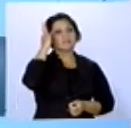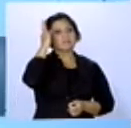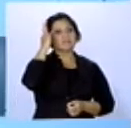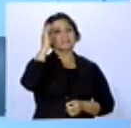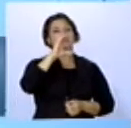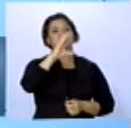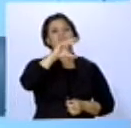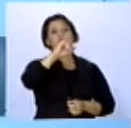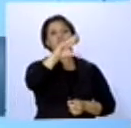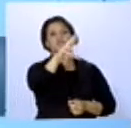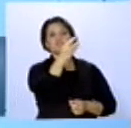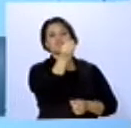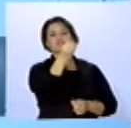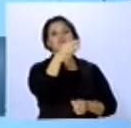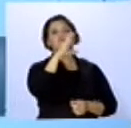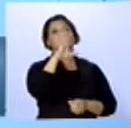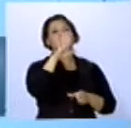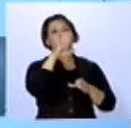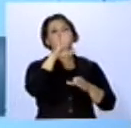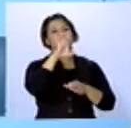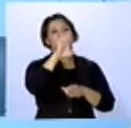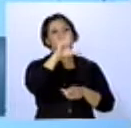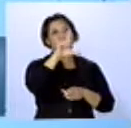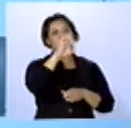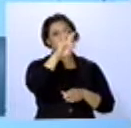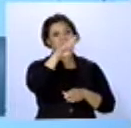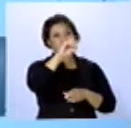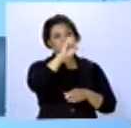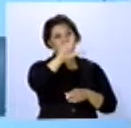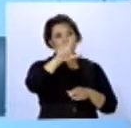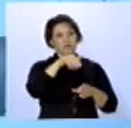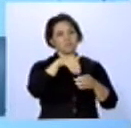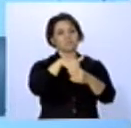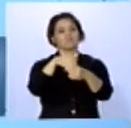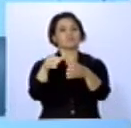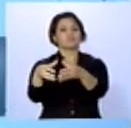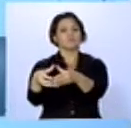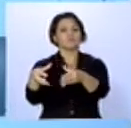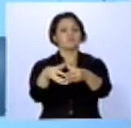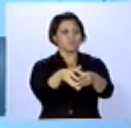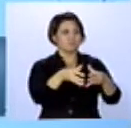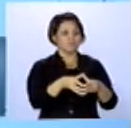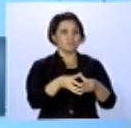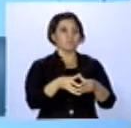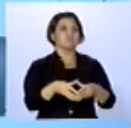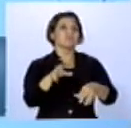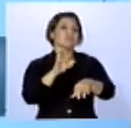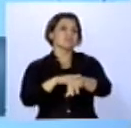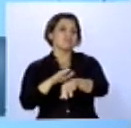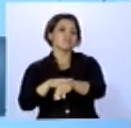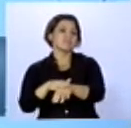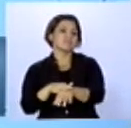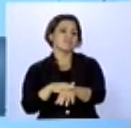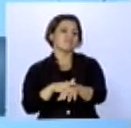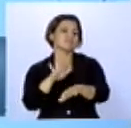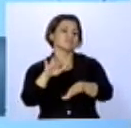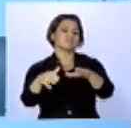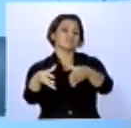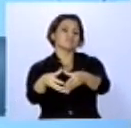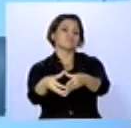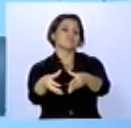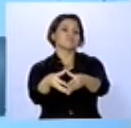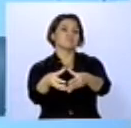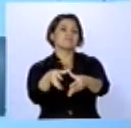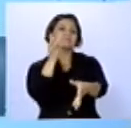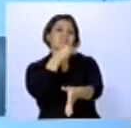símbolos eleitorais por exemplo mas não ciclos econômicos mas os ciclos de partidos podem um certo momento estar em baixa na sociedade como